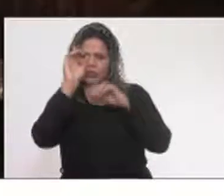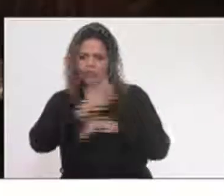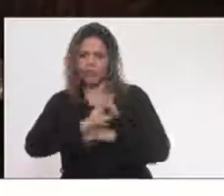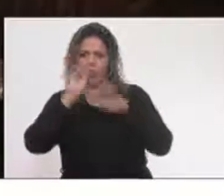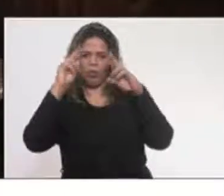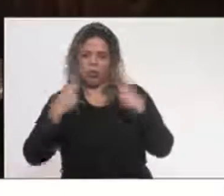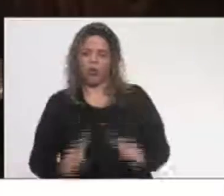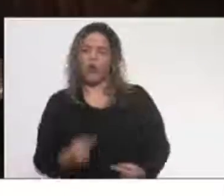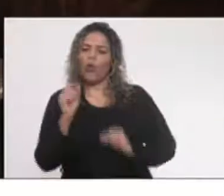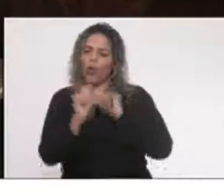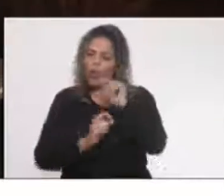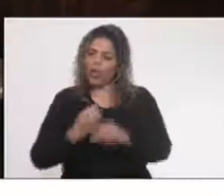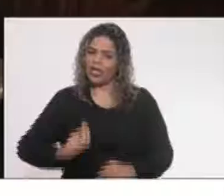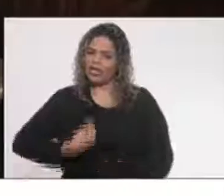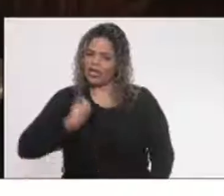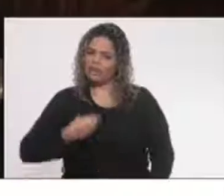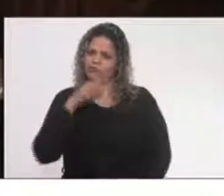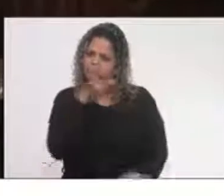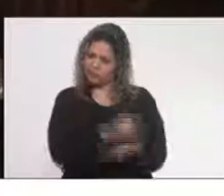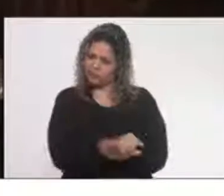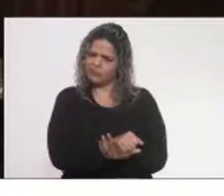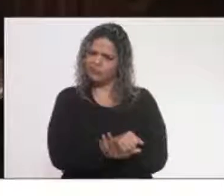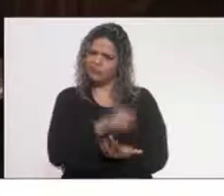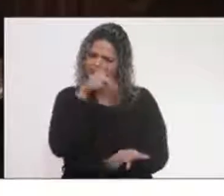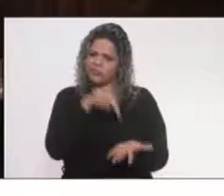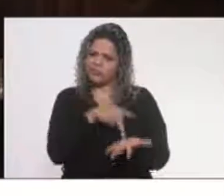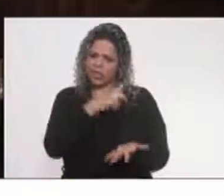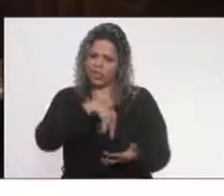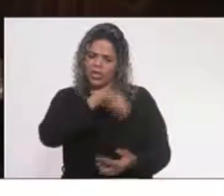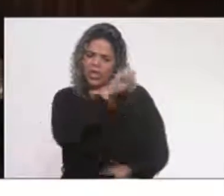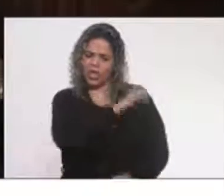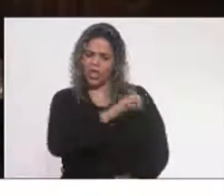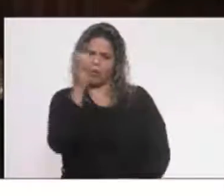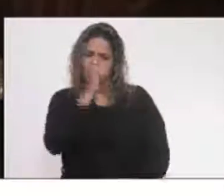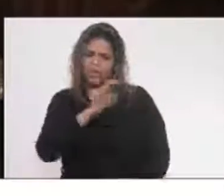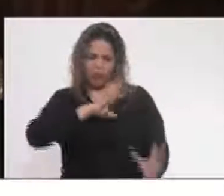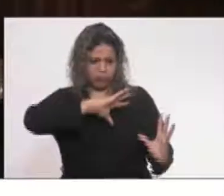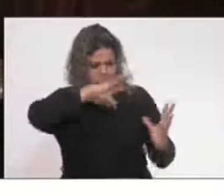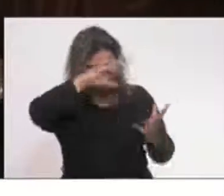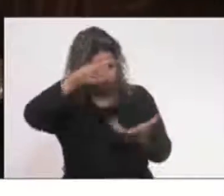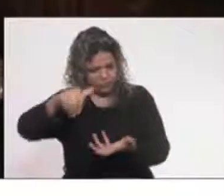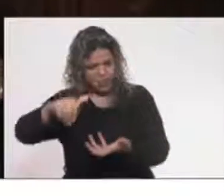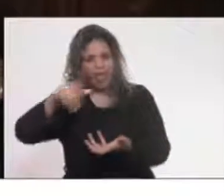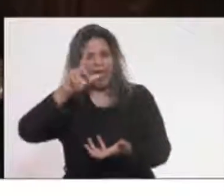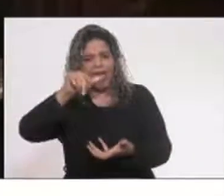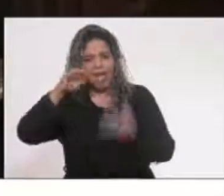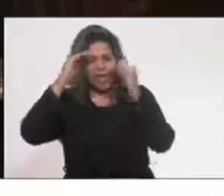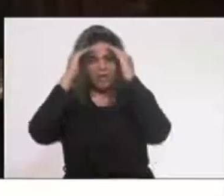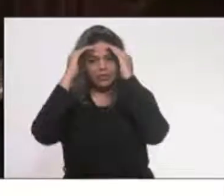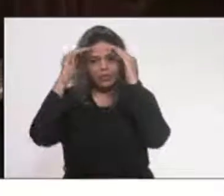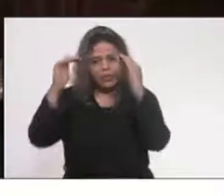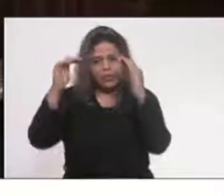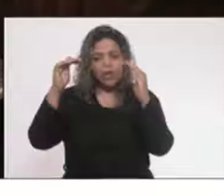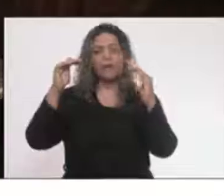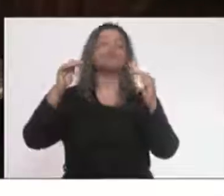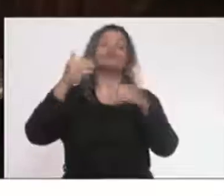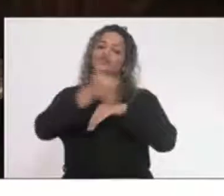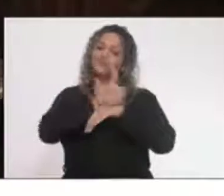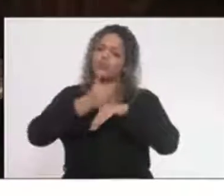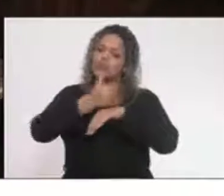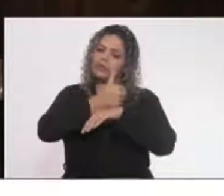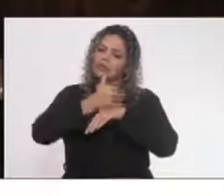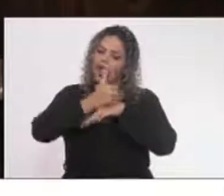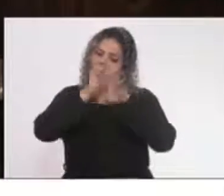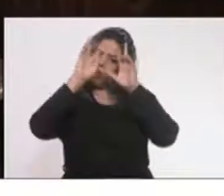humanos. O que há concretamente no Rio de Janeiro, no Brasil e no mundo é o respeito pela dignidade